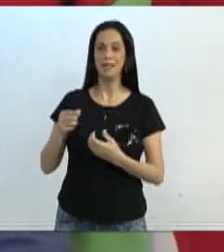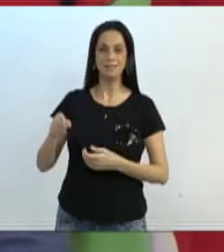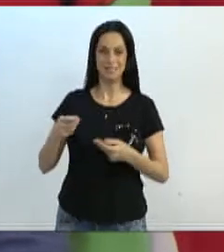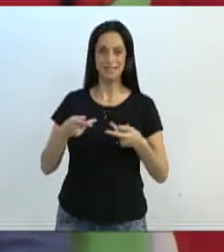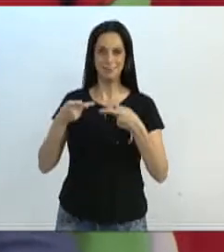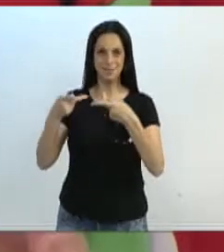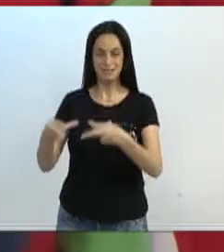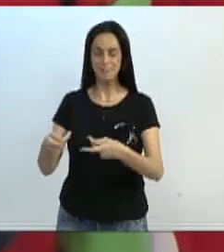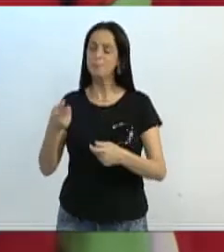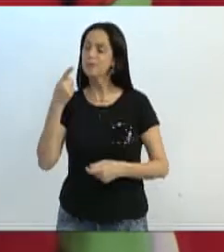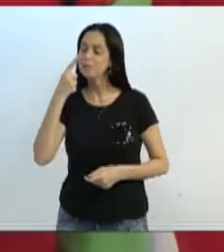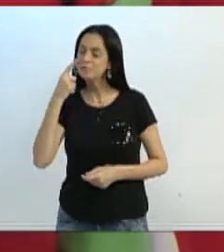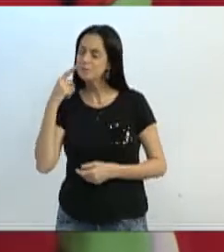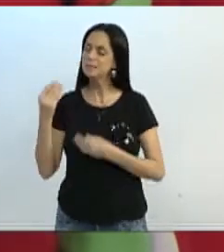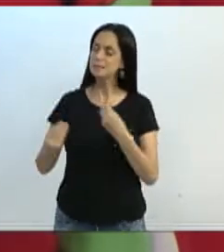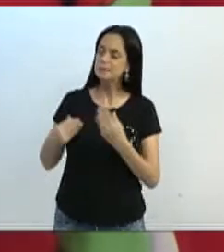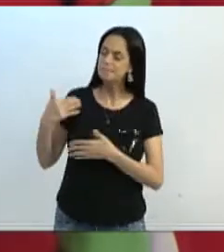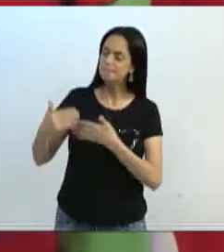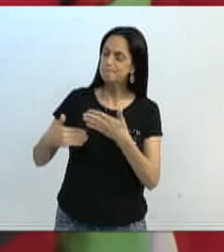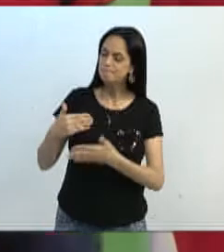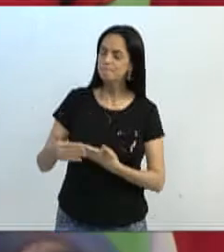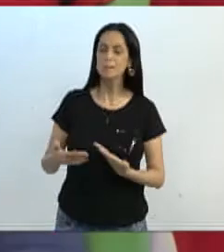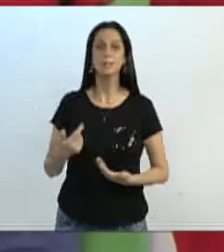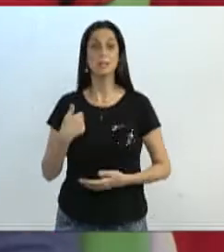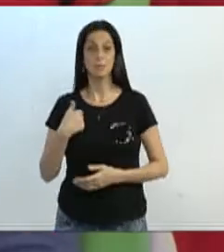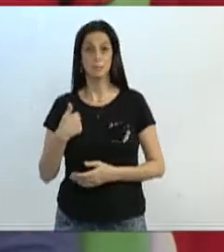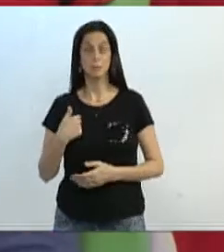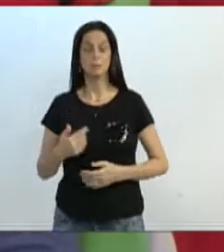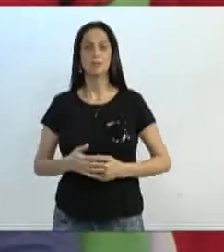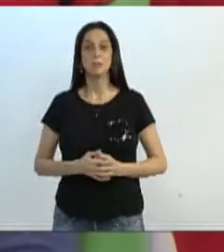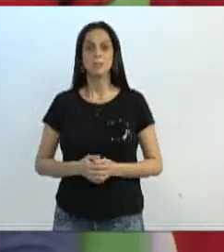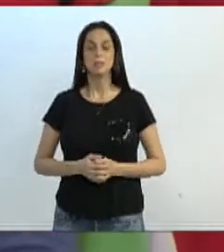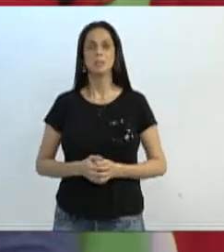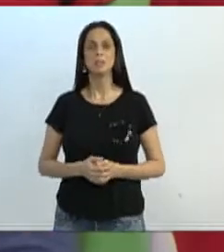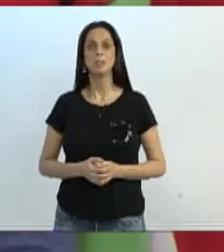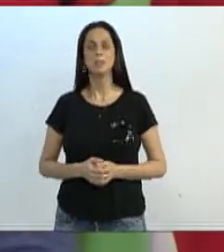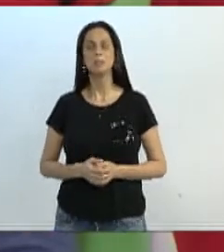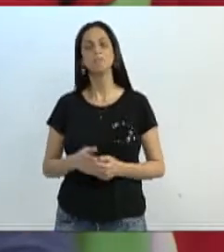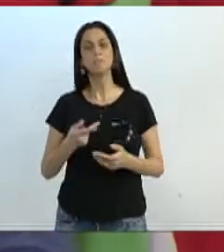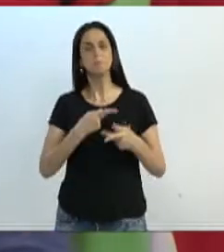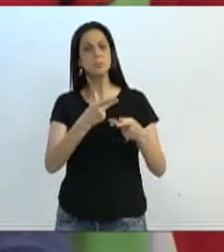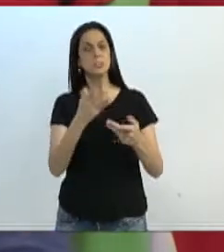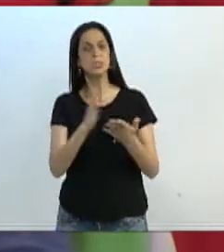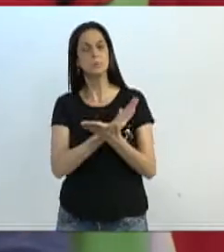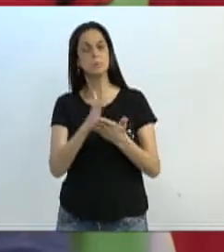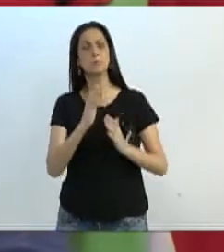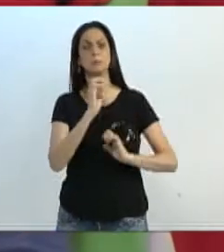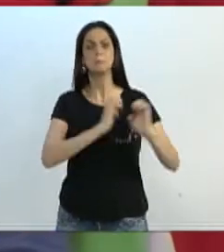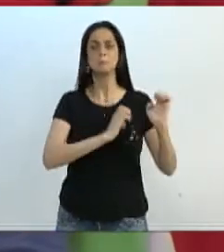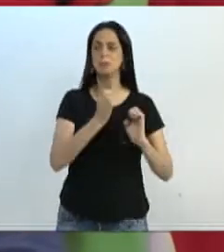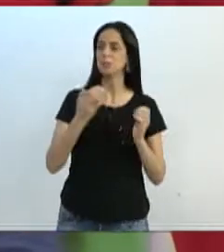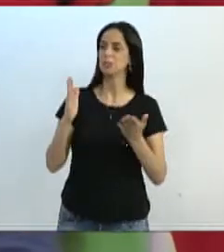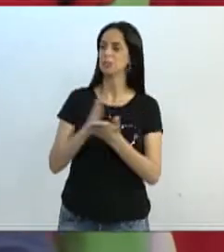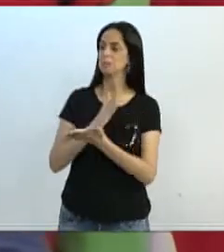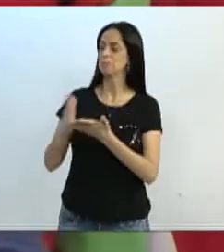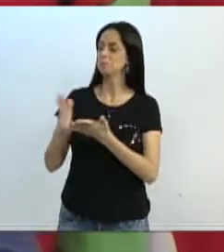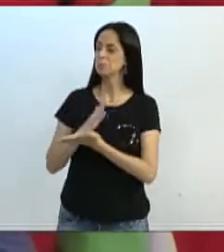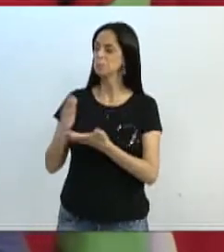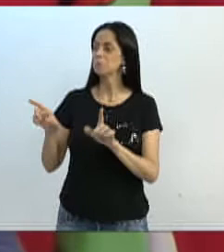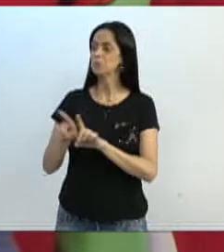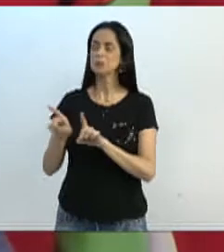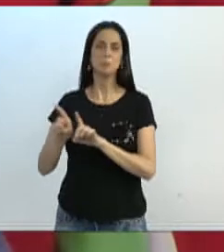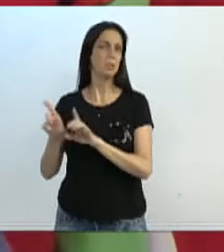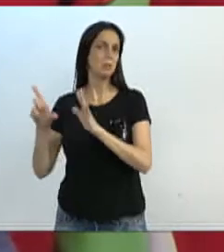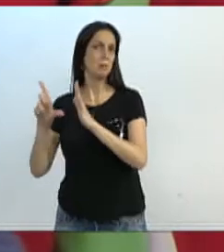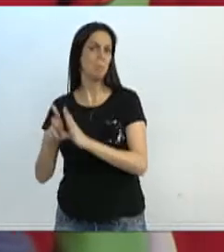Maurício, acompanhando passo a passo, eu estava em algumas empresas, comércio, e a comunidade tem razões